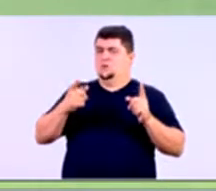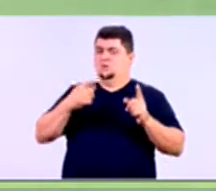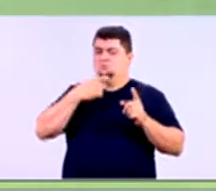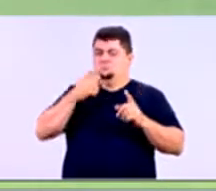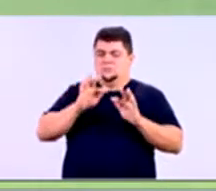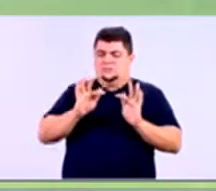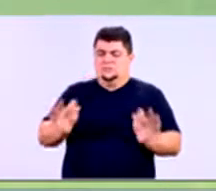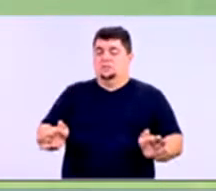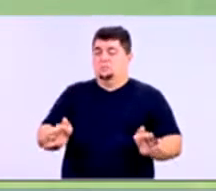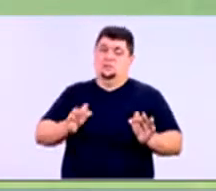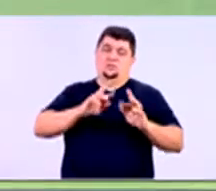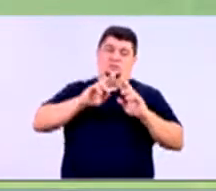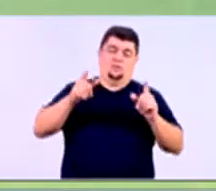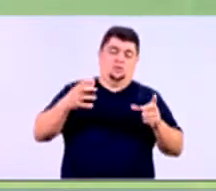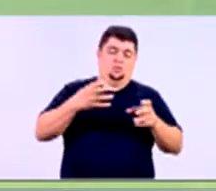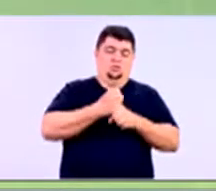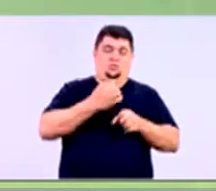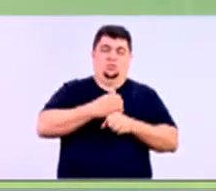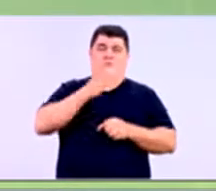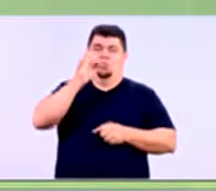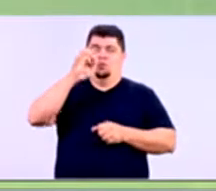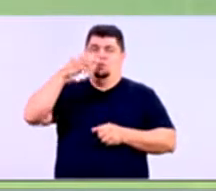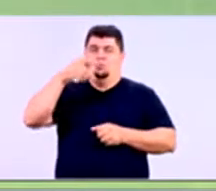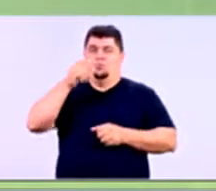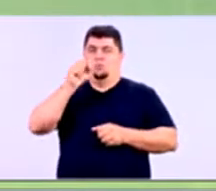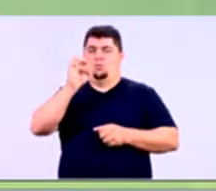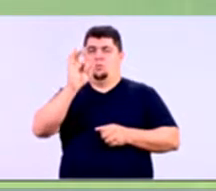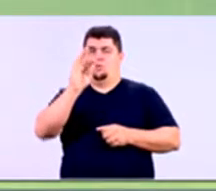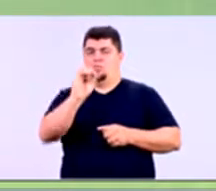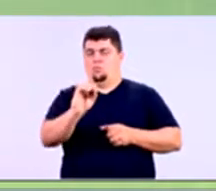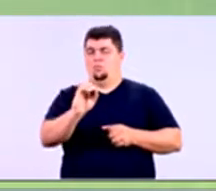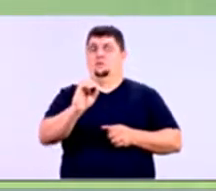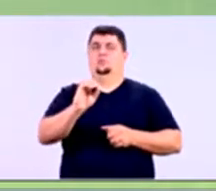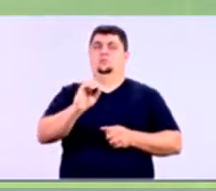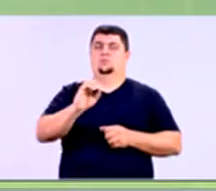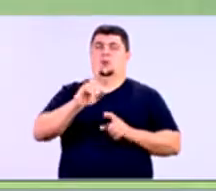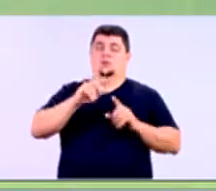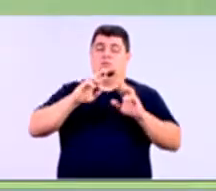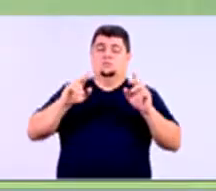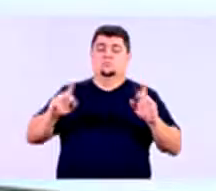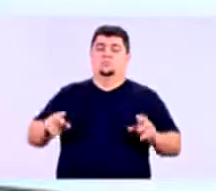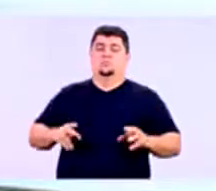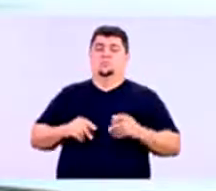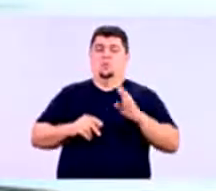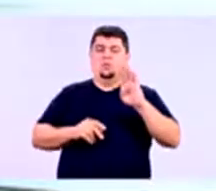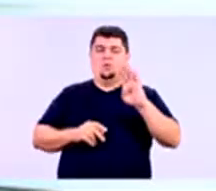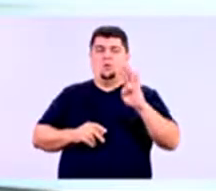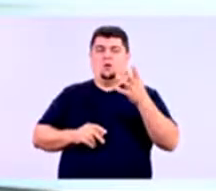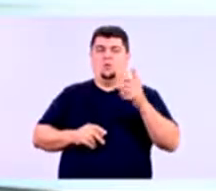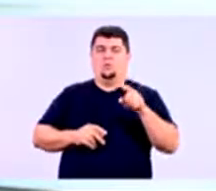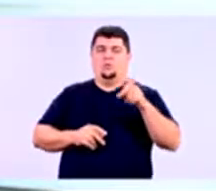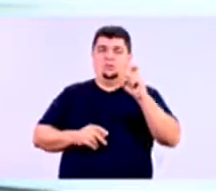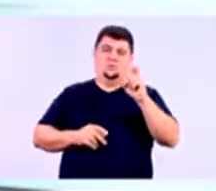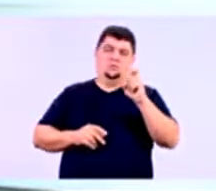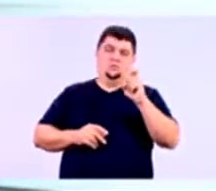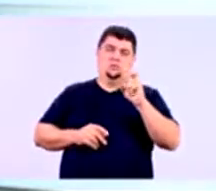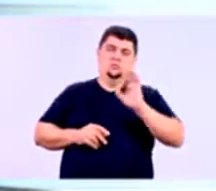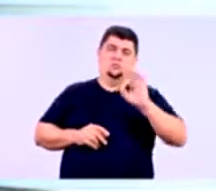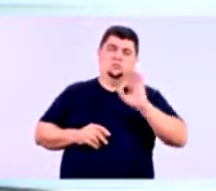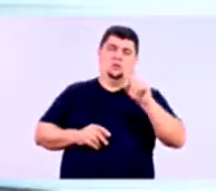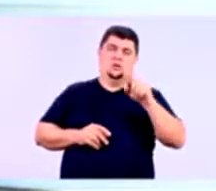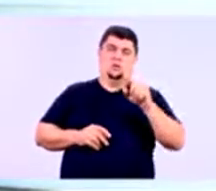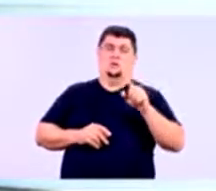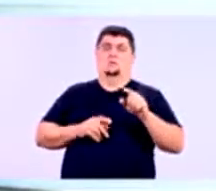34,5 é maior que os 30% que a gente encontraria no juros simples. E essa diferença de 4,5%